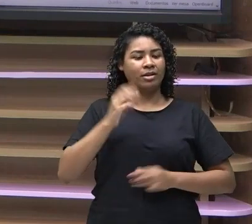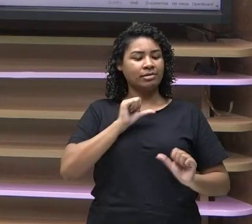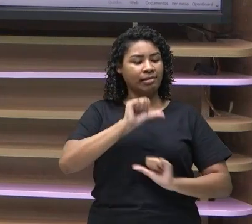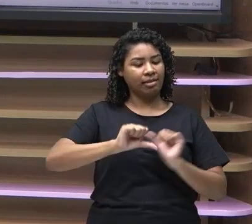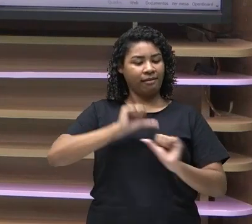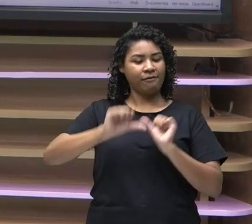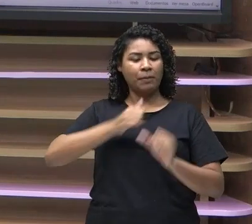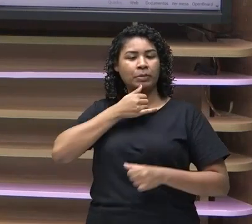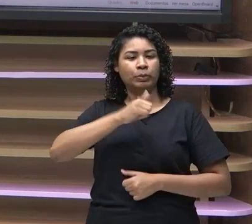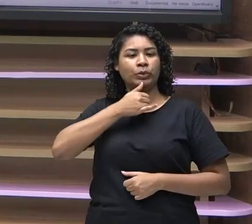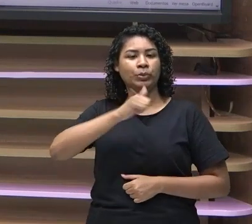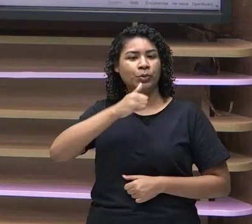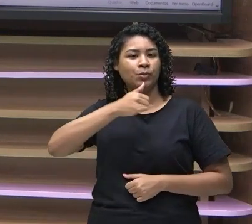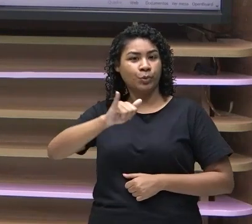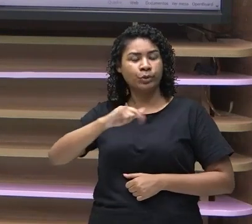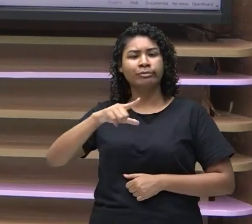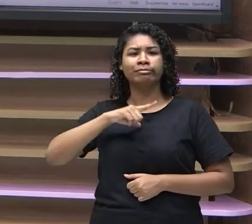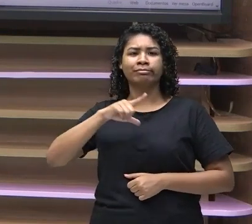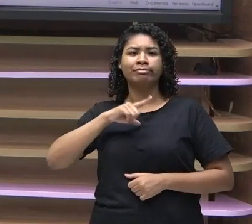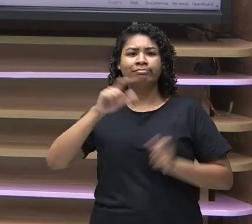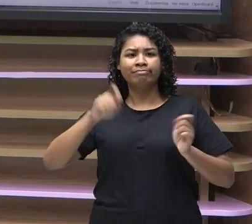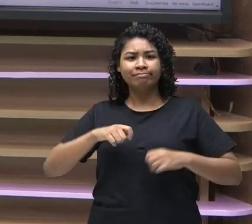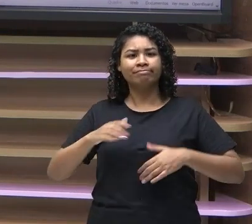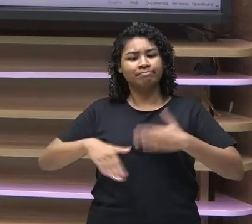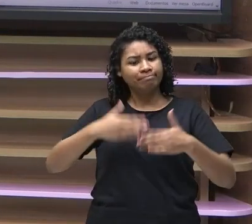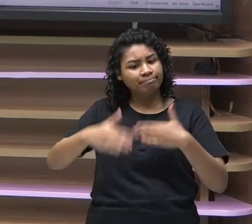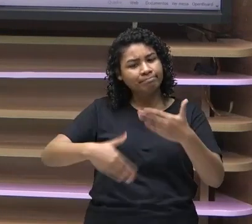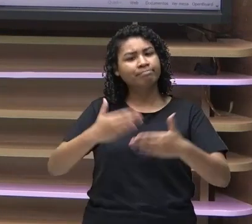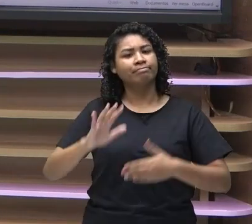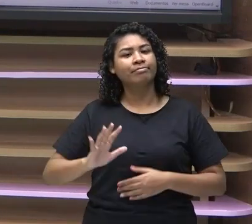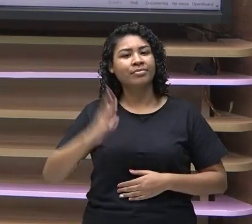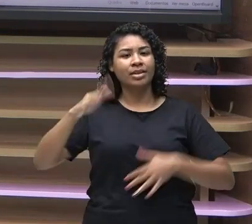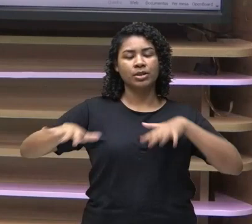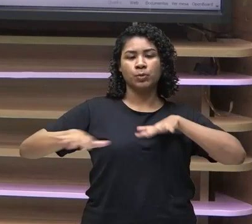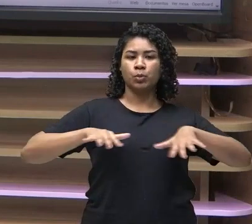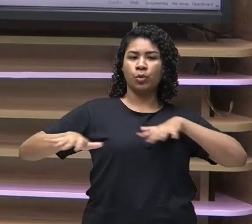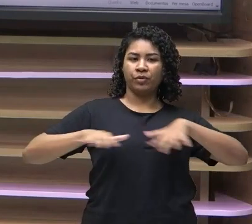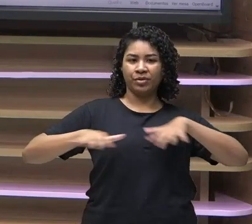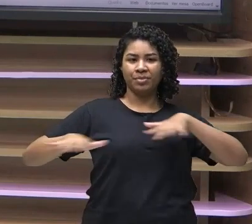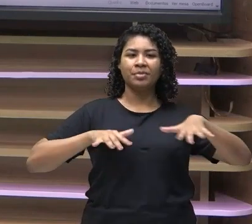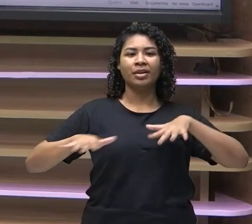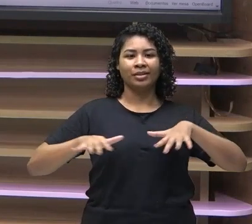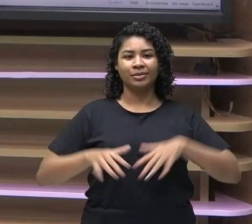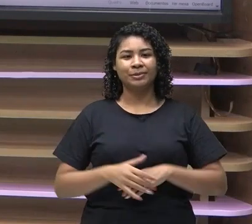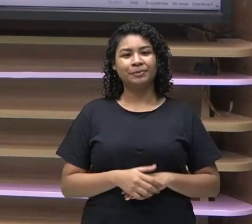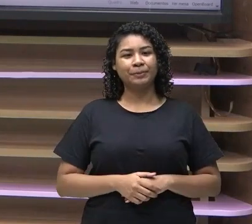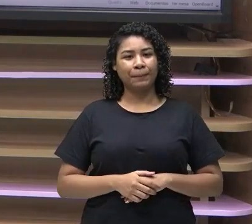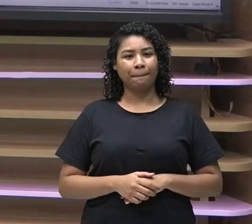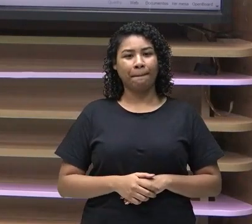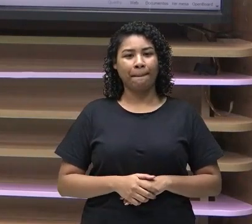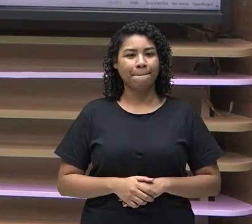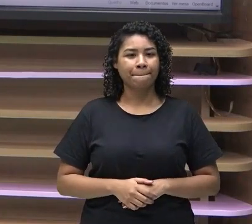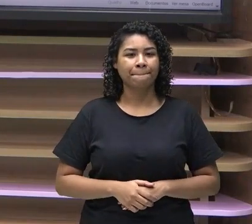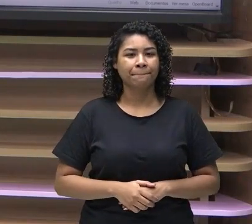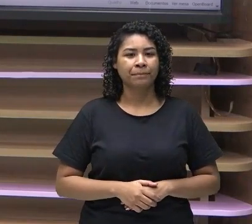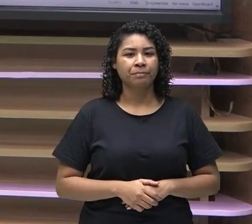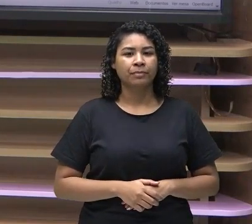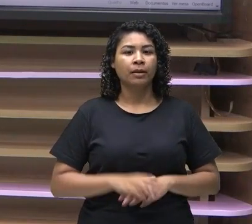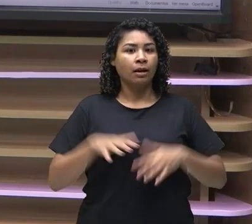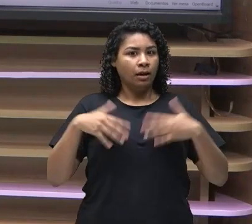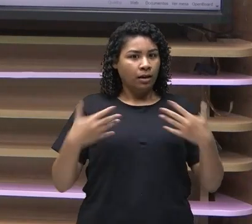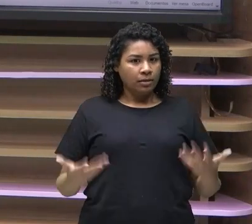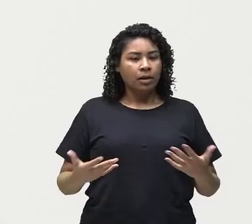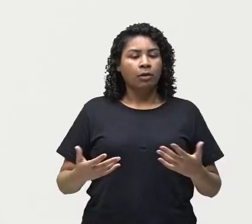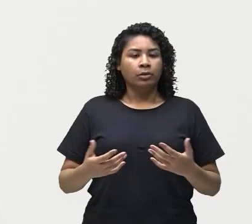acontecer uma reação química para que aconteça depois esse movimento que é realizado pelos automóveis nem aí como o resultado